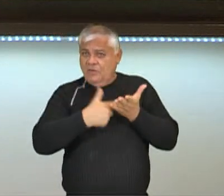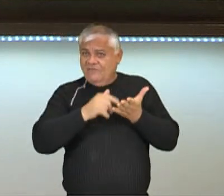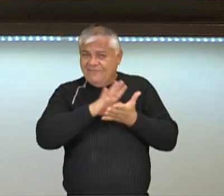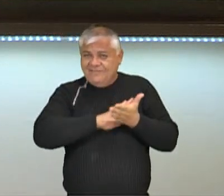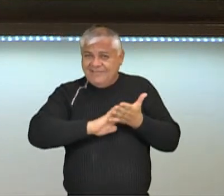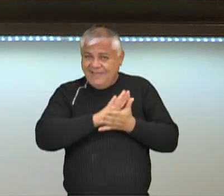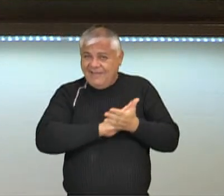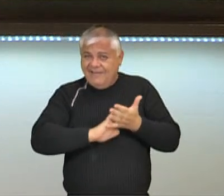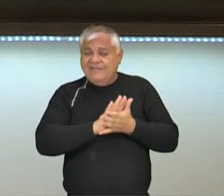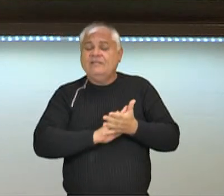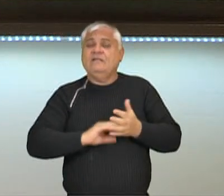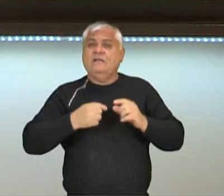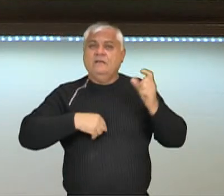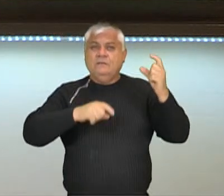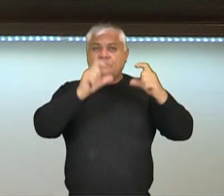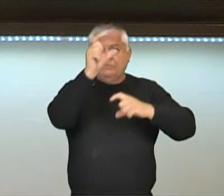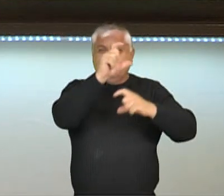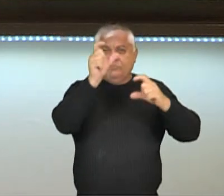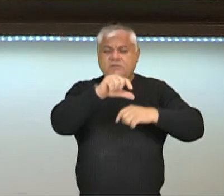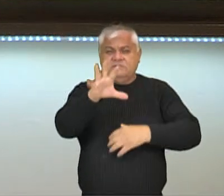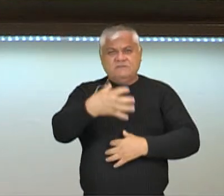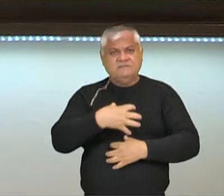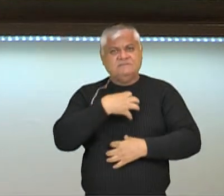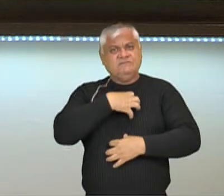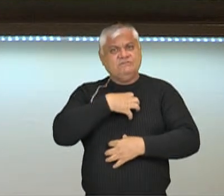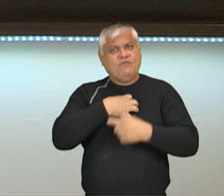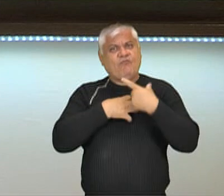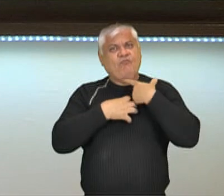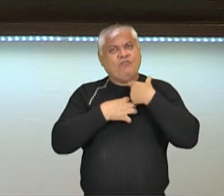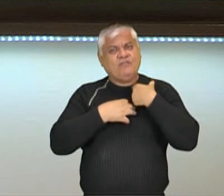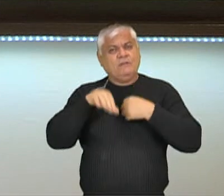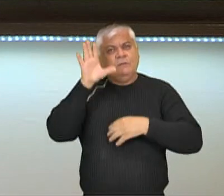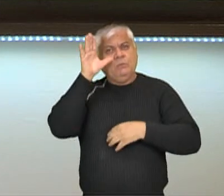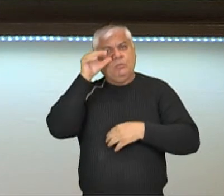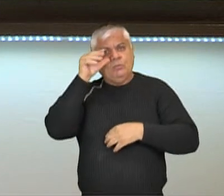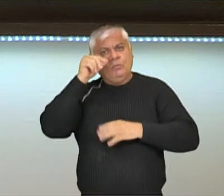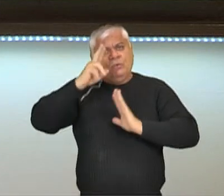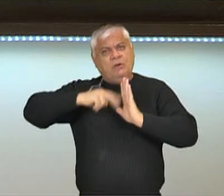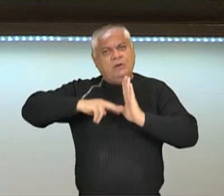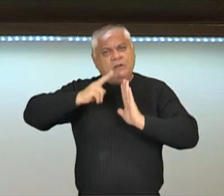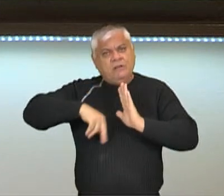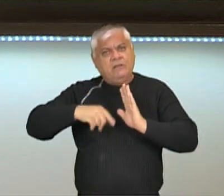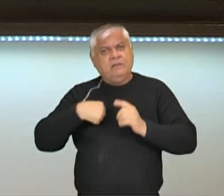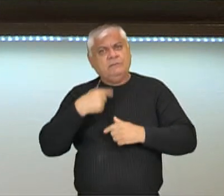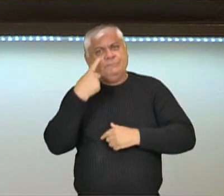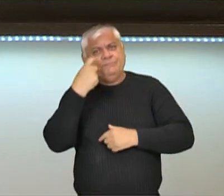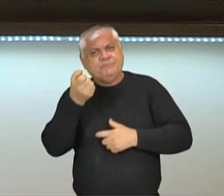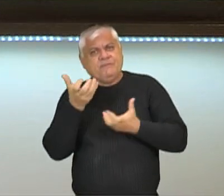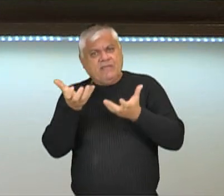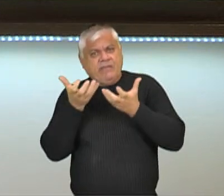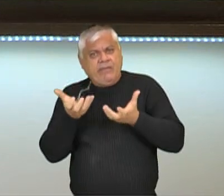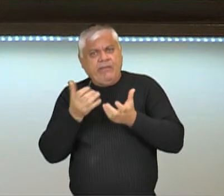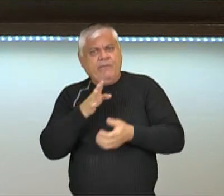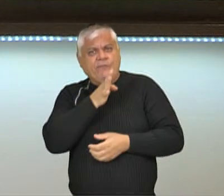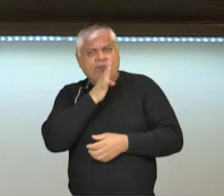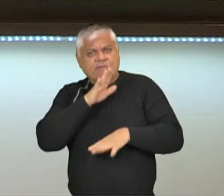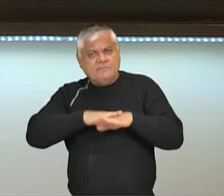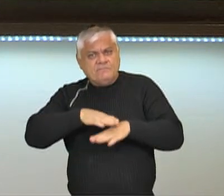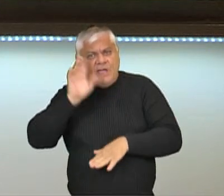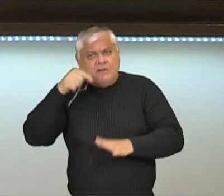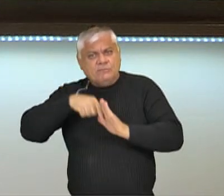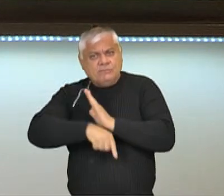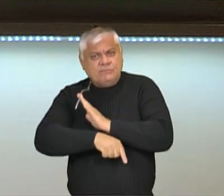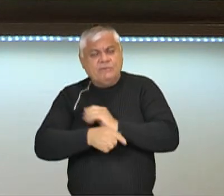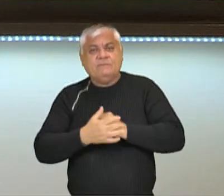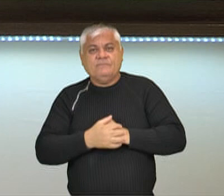esses trechos que nós lemos, você sentiu vontade de ler o livro? Você ficou interessado? Gostou? Quer conhecer um pouco mais?